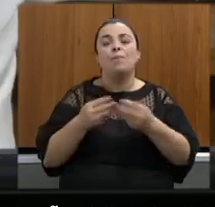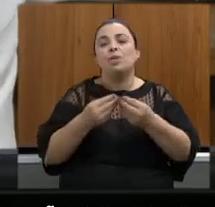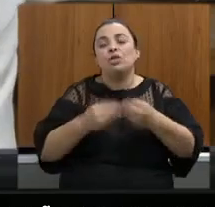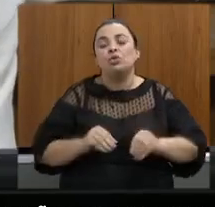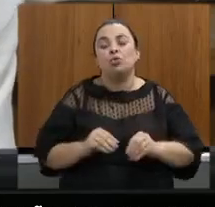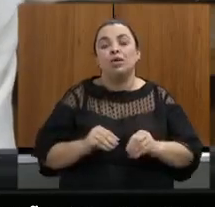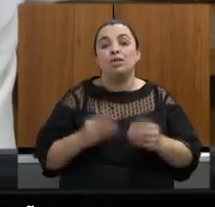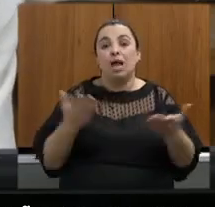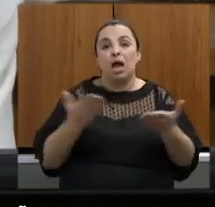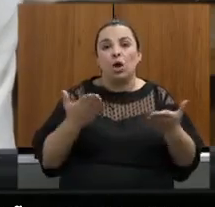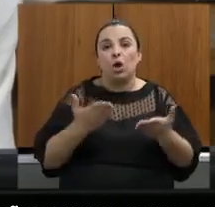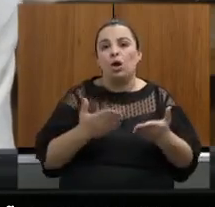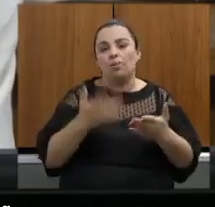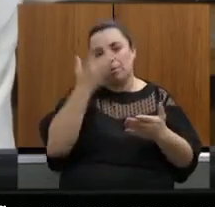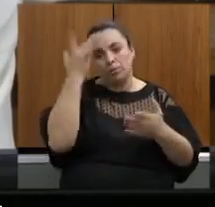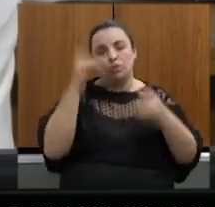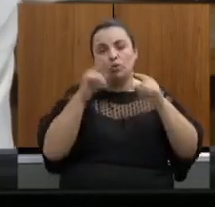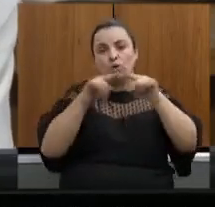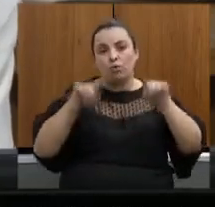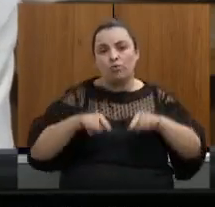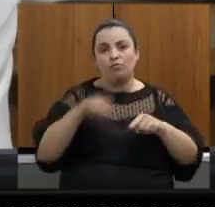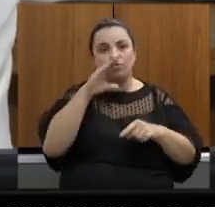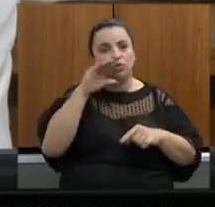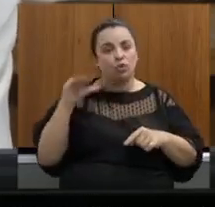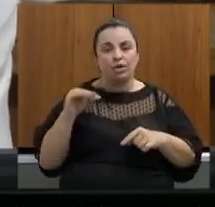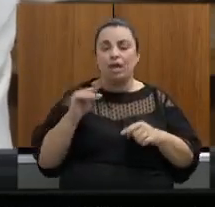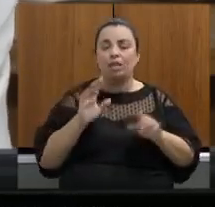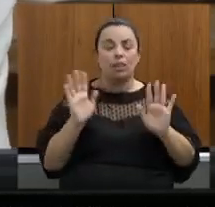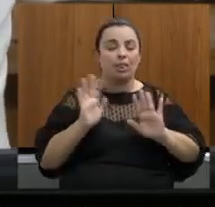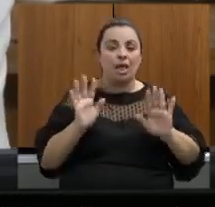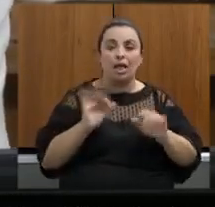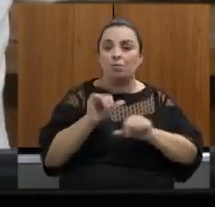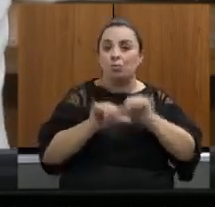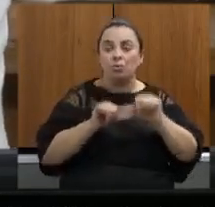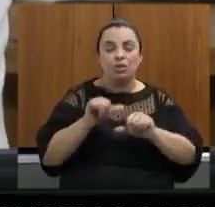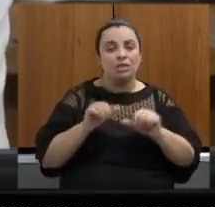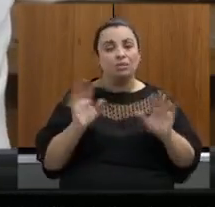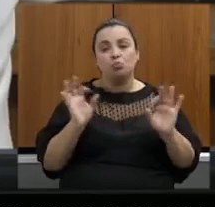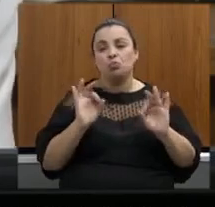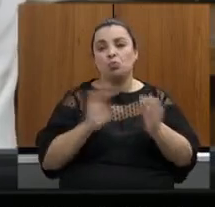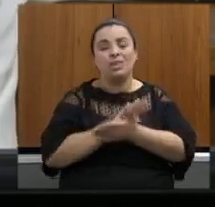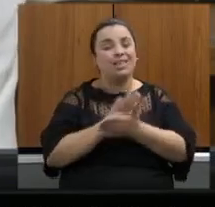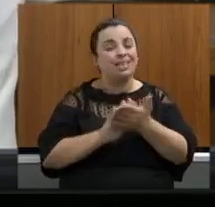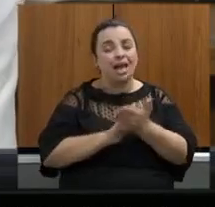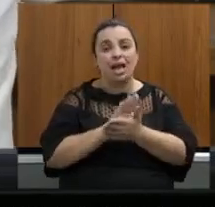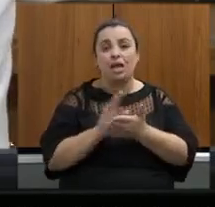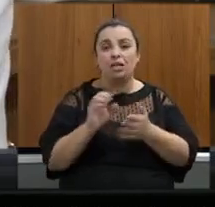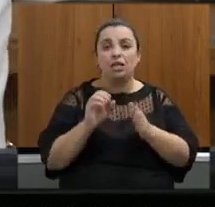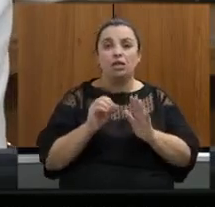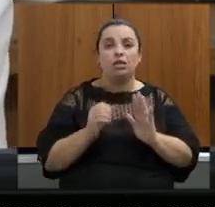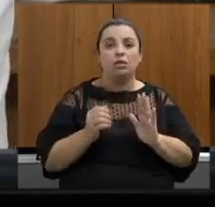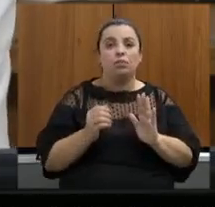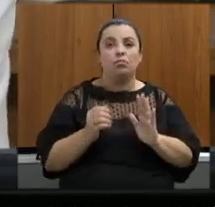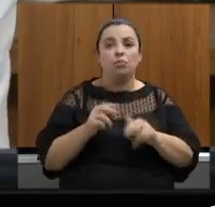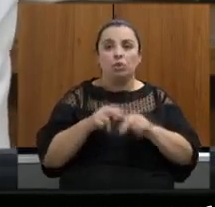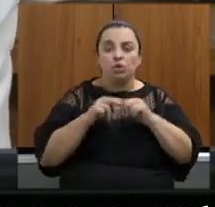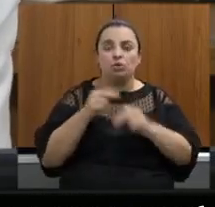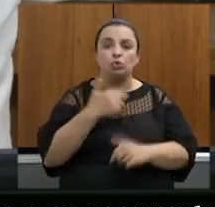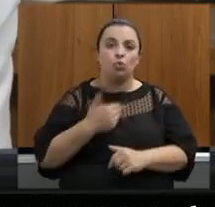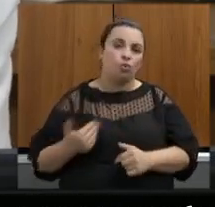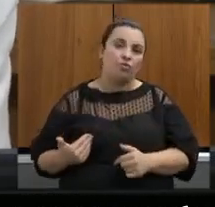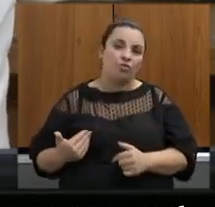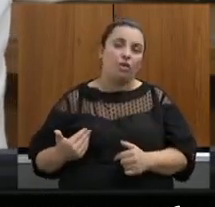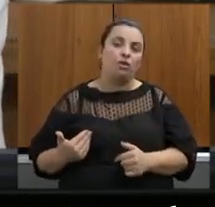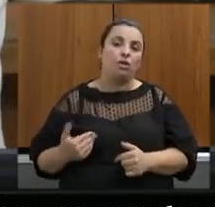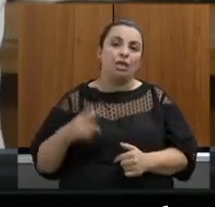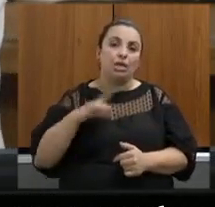servidores nenhuma mudança imediata para os servidores nada nenhuma mudança vai ser feita de ofício pelo governo que